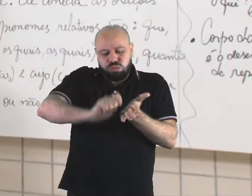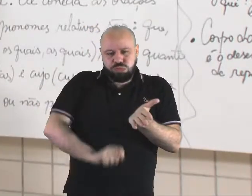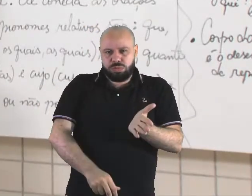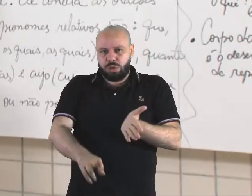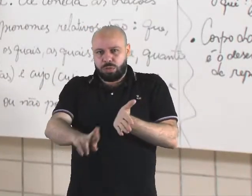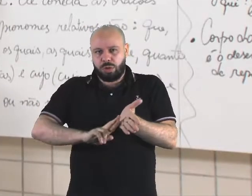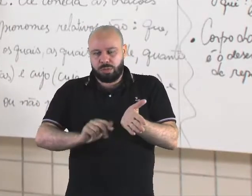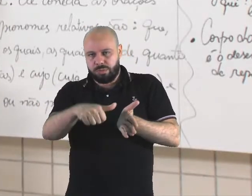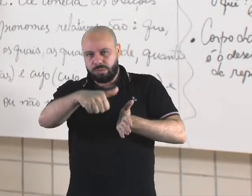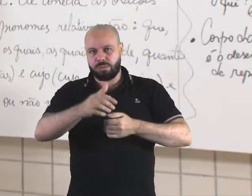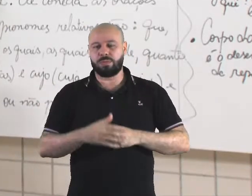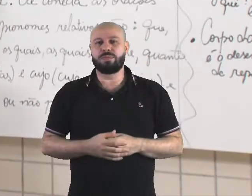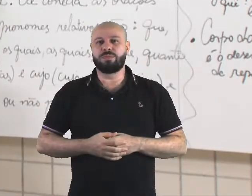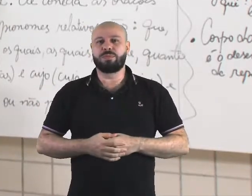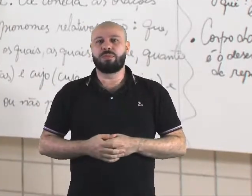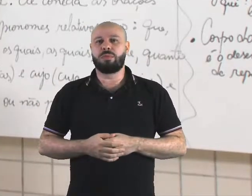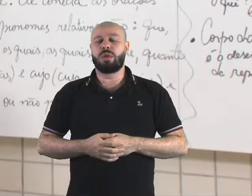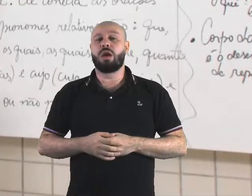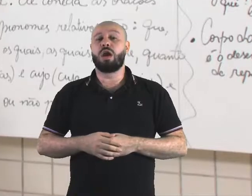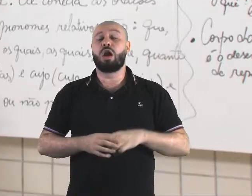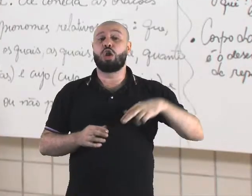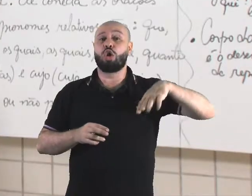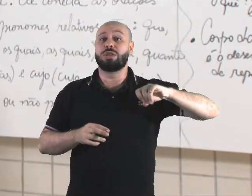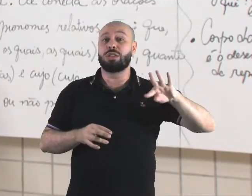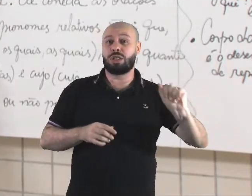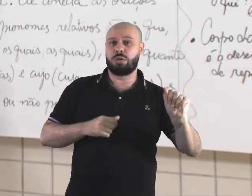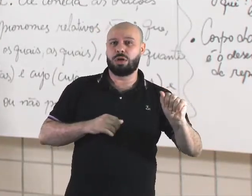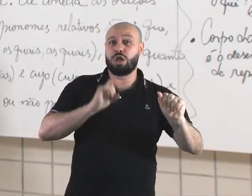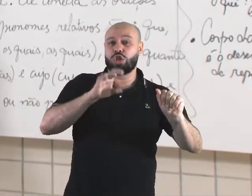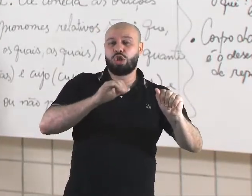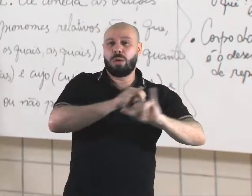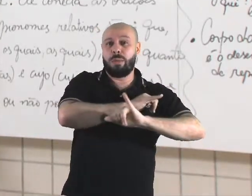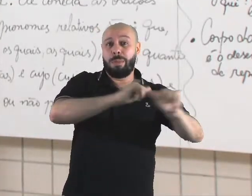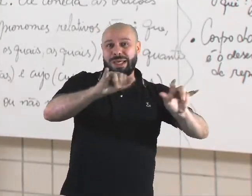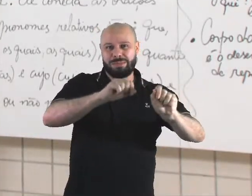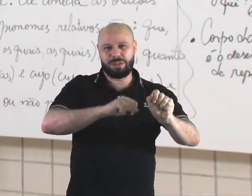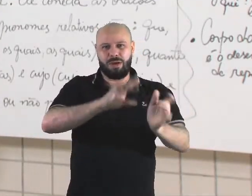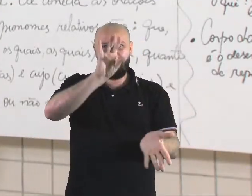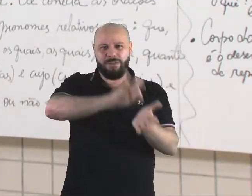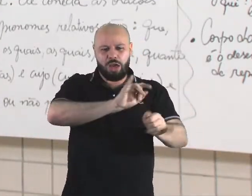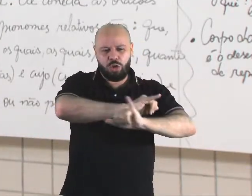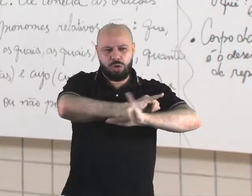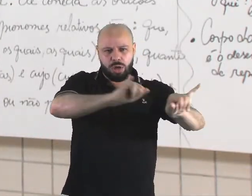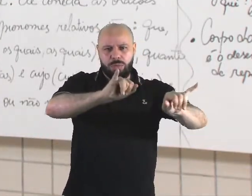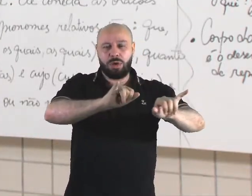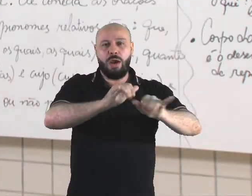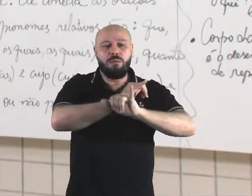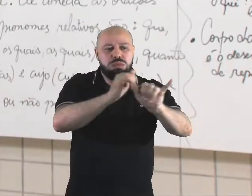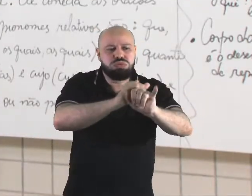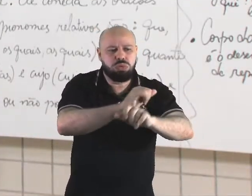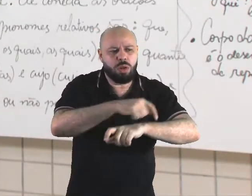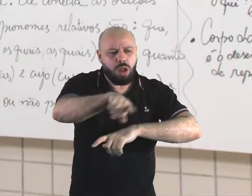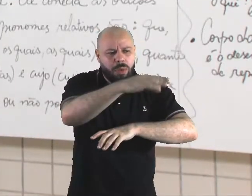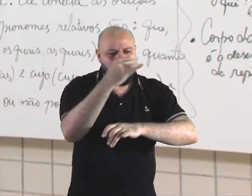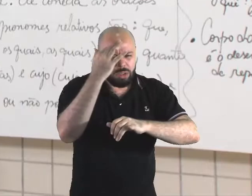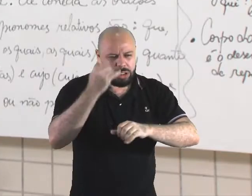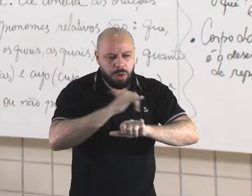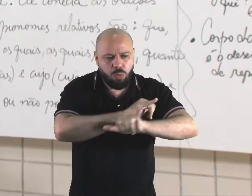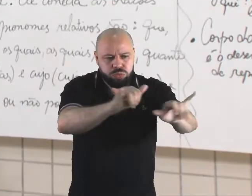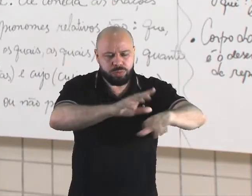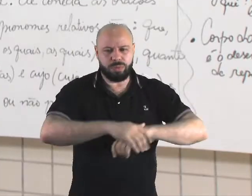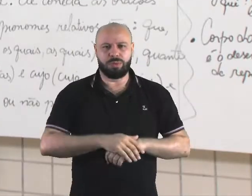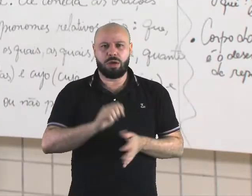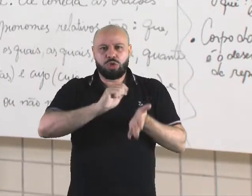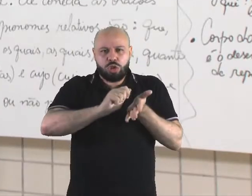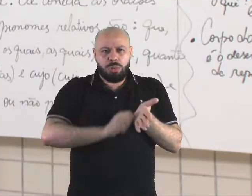algumas diferenças. A notícia, eu apenas apresento aquele fato, eu informo o fato,